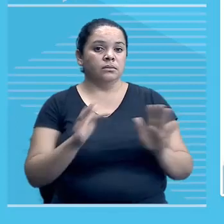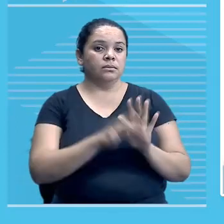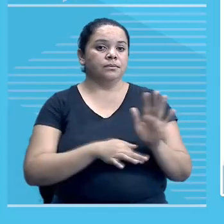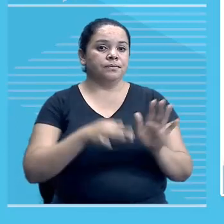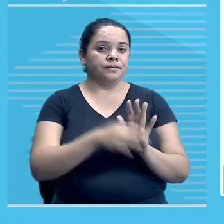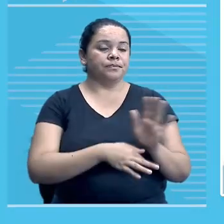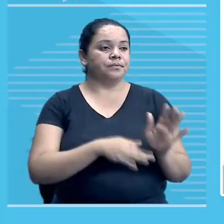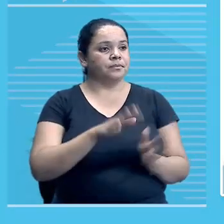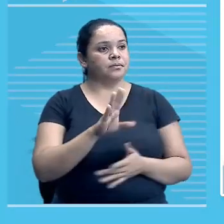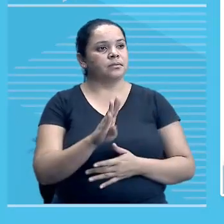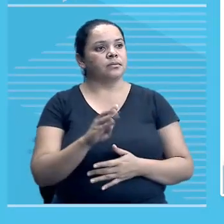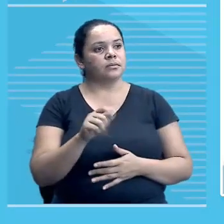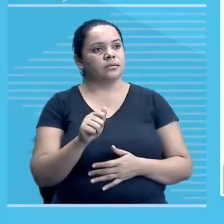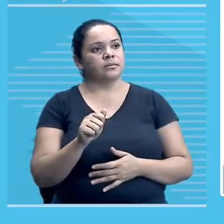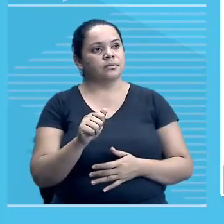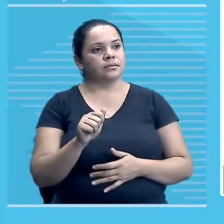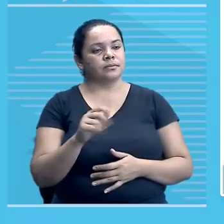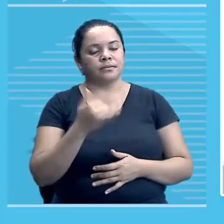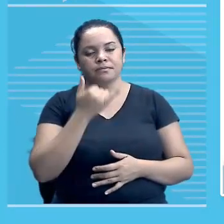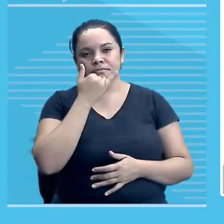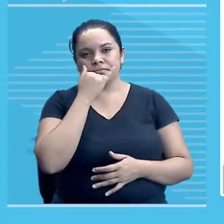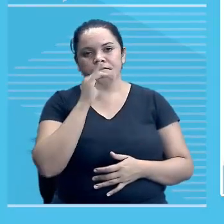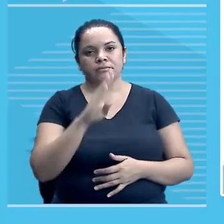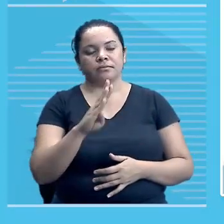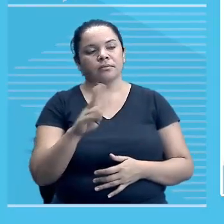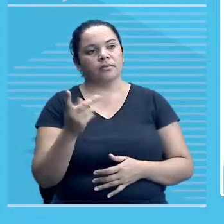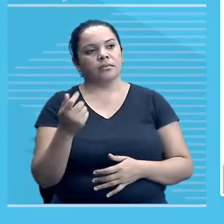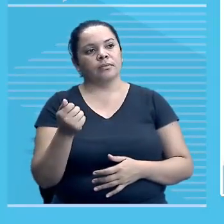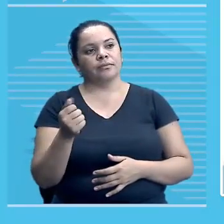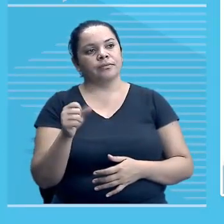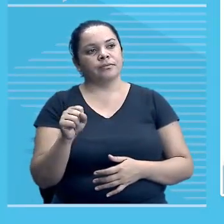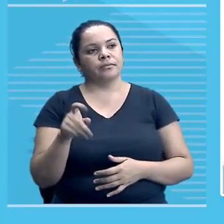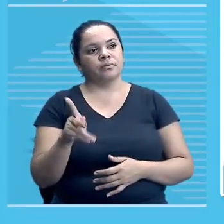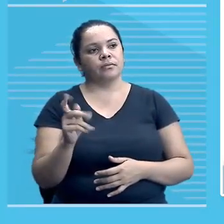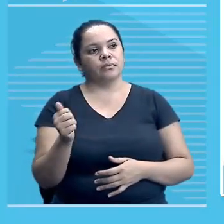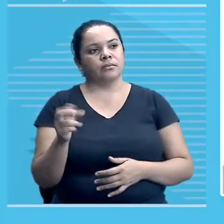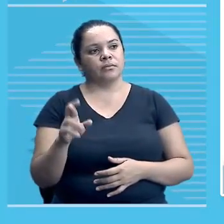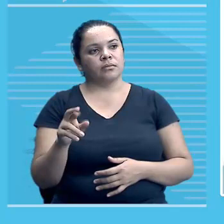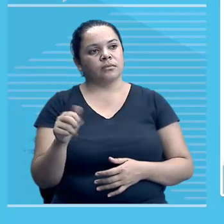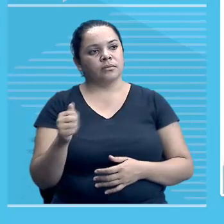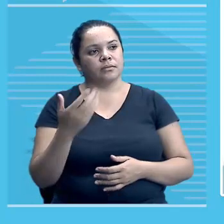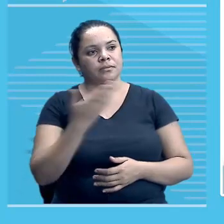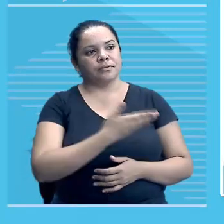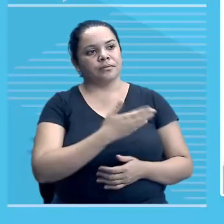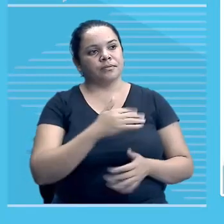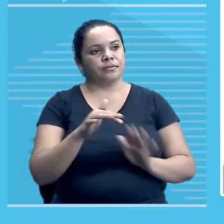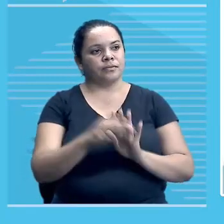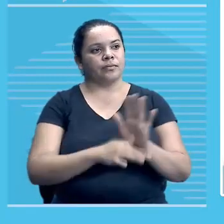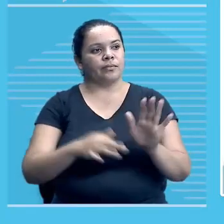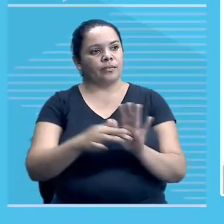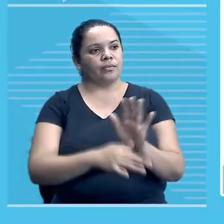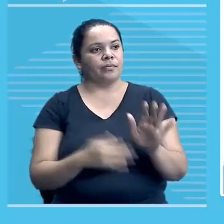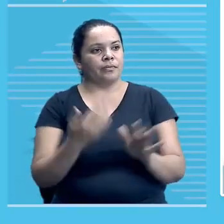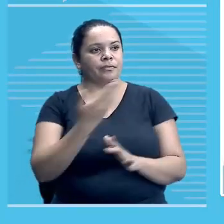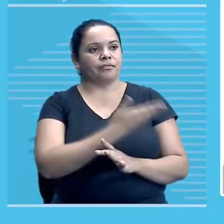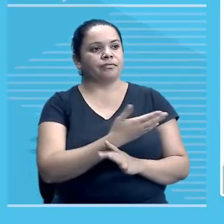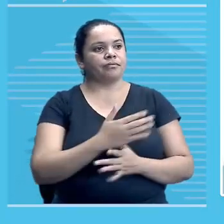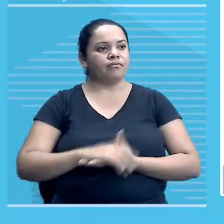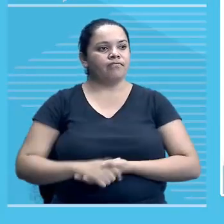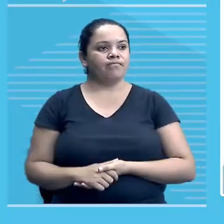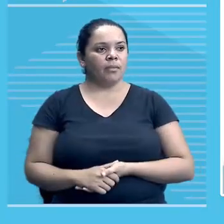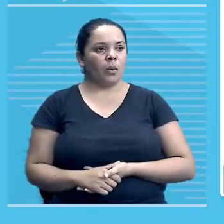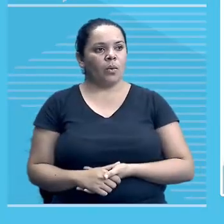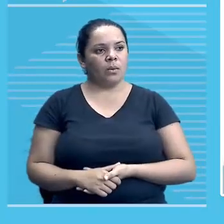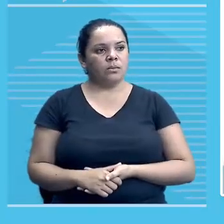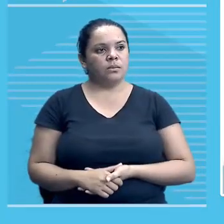Bhaskara é menos B mais ou menos a raiz quadrada de delta sobre